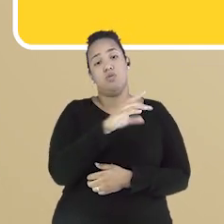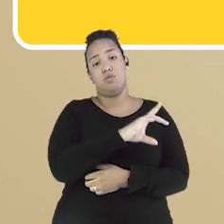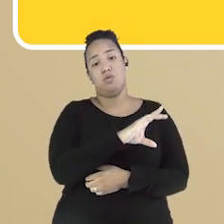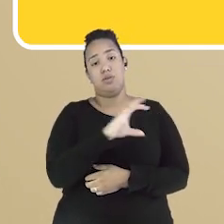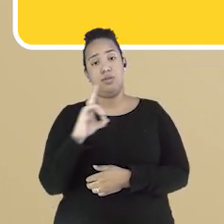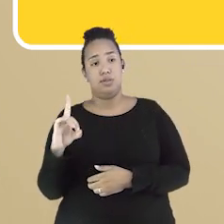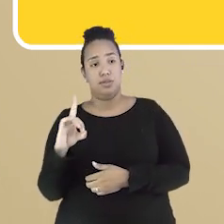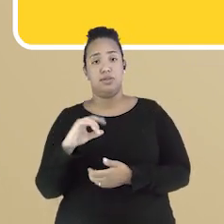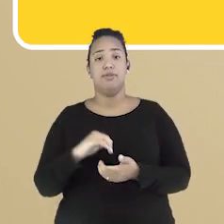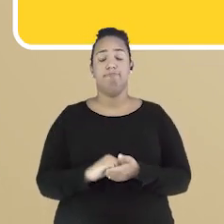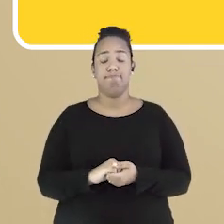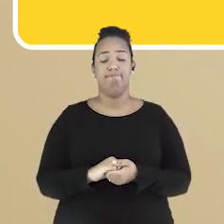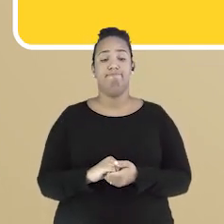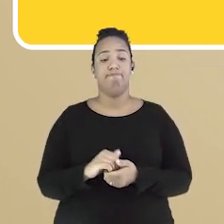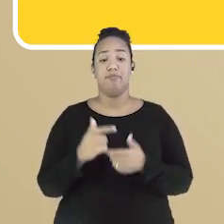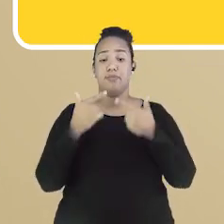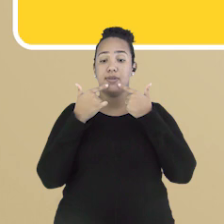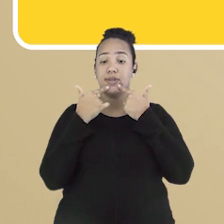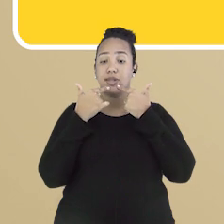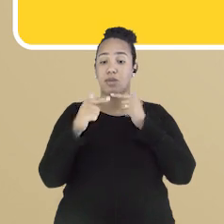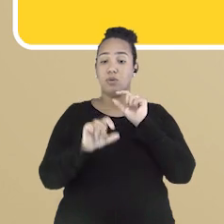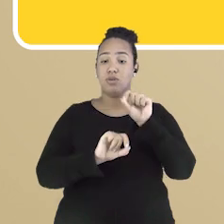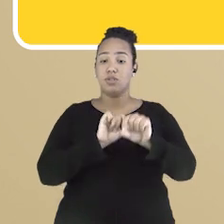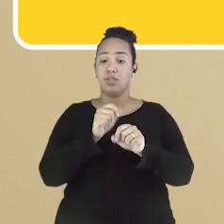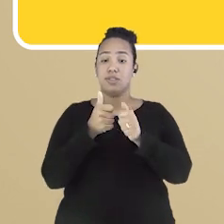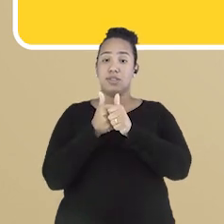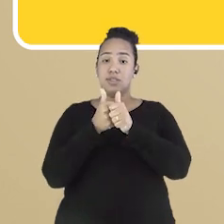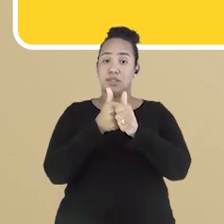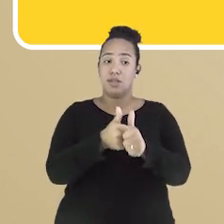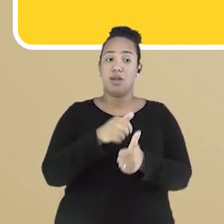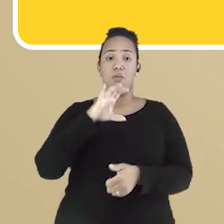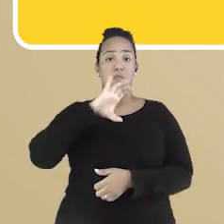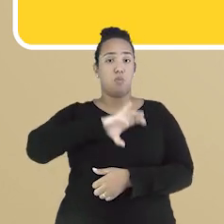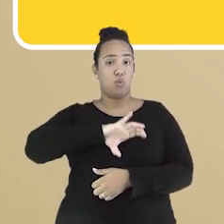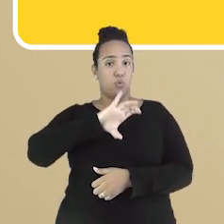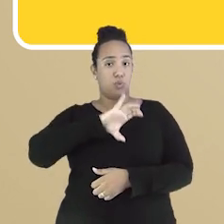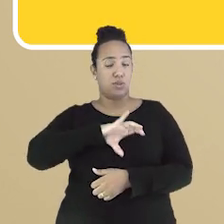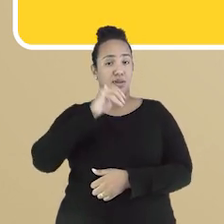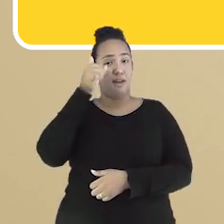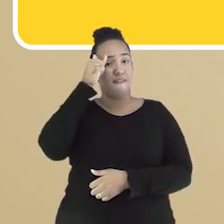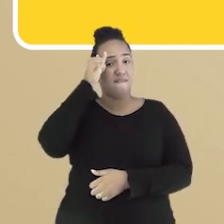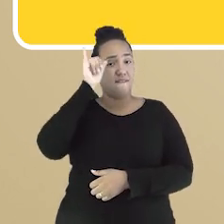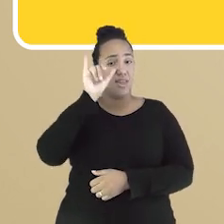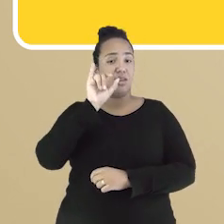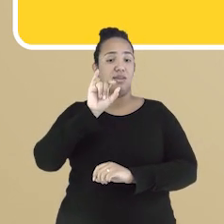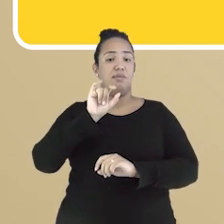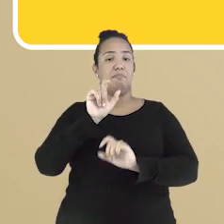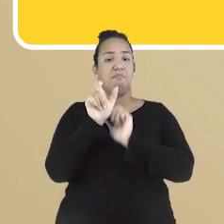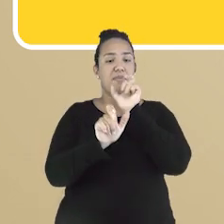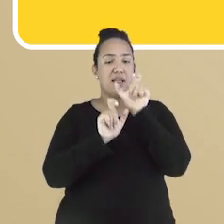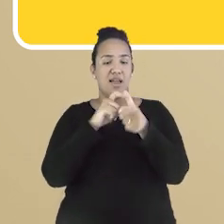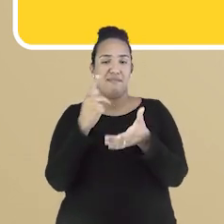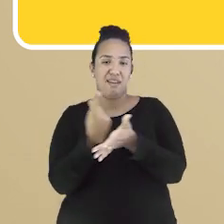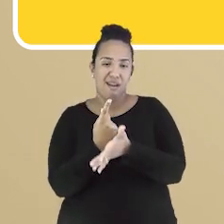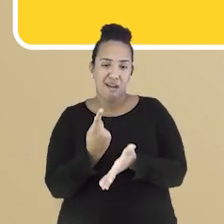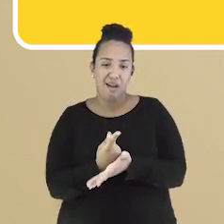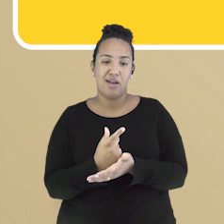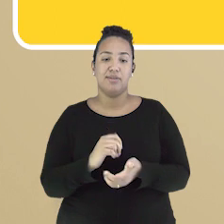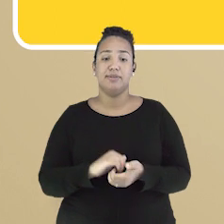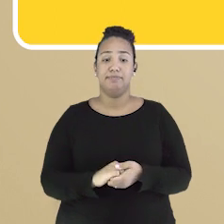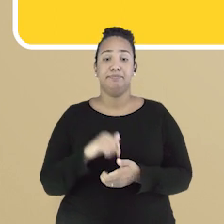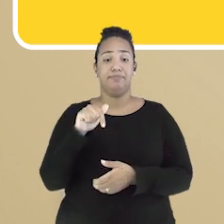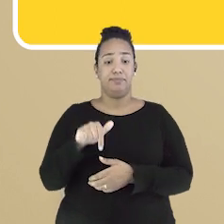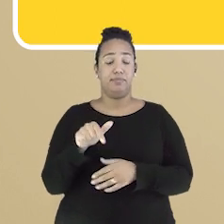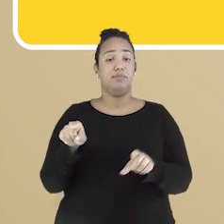escola. É a linguagem que se preocupa em seguir as regras do português, evitando gírias, por exemplo. A norma culta